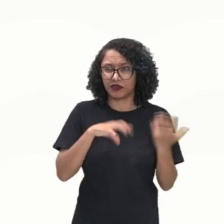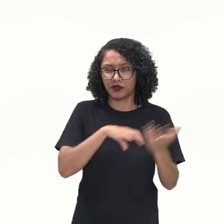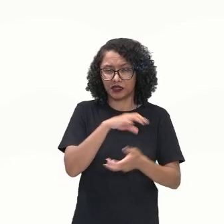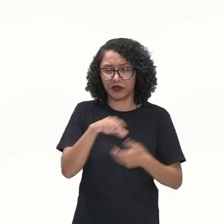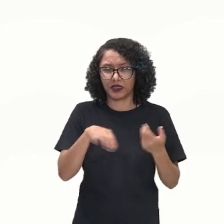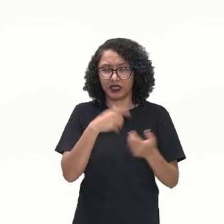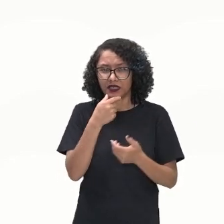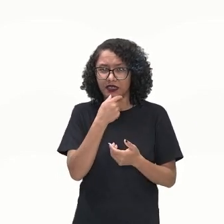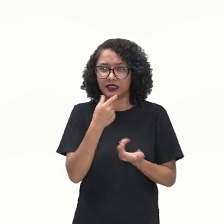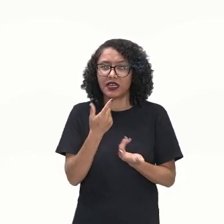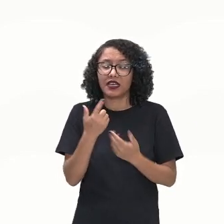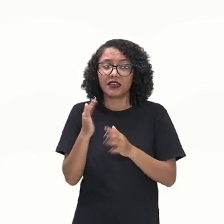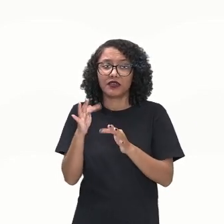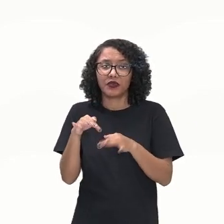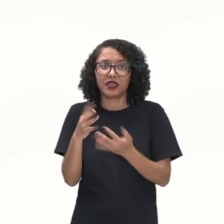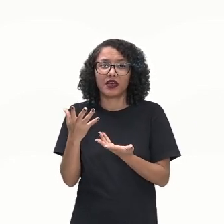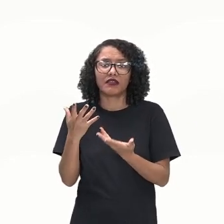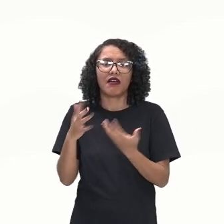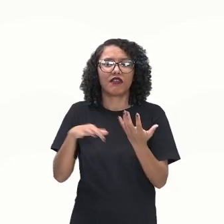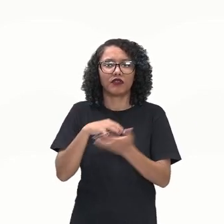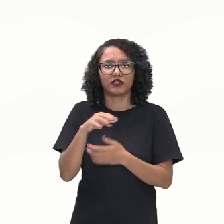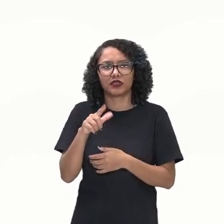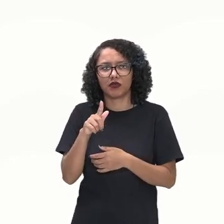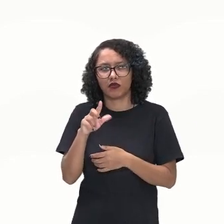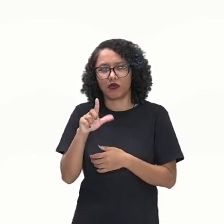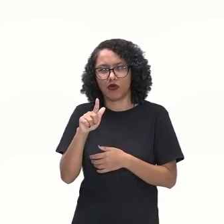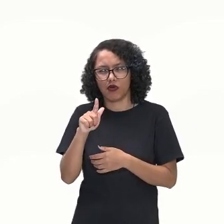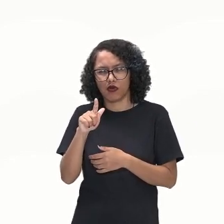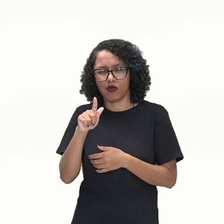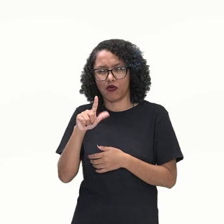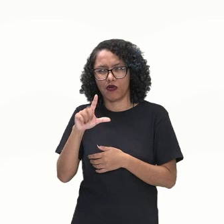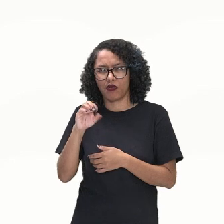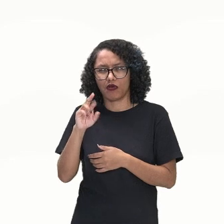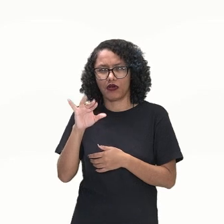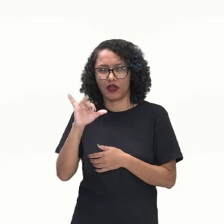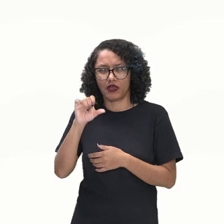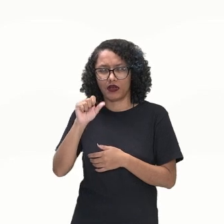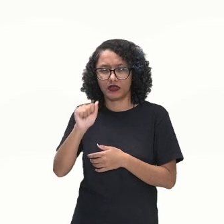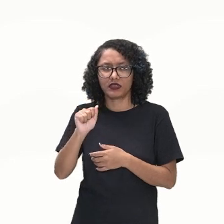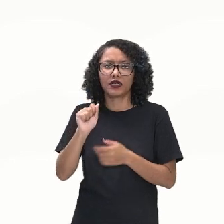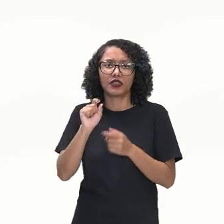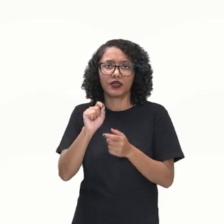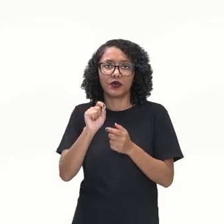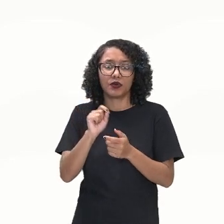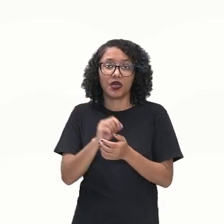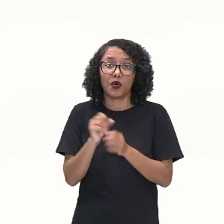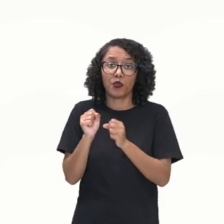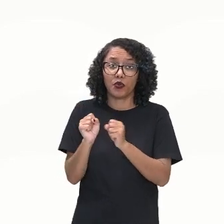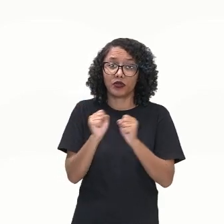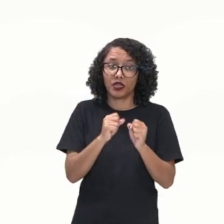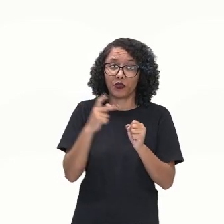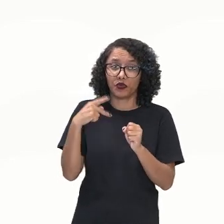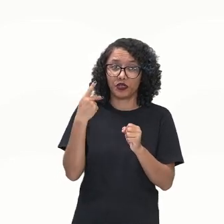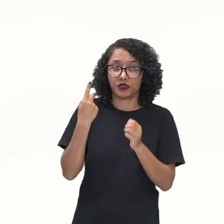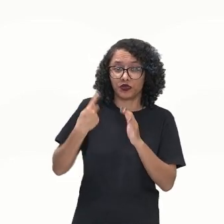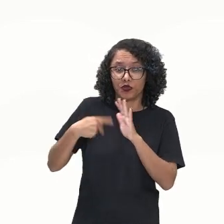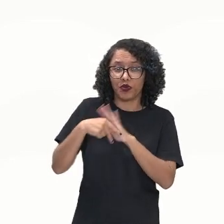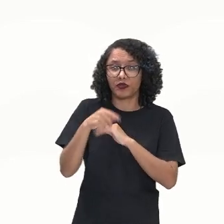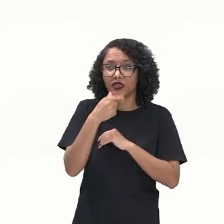ali na Revolução Gloriosa, que coloca o poder político da Inglaterra nas mãos do